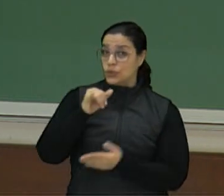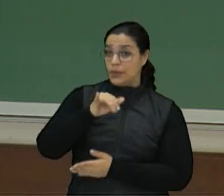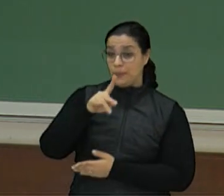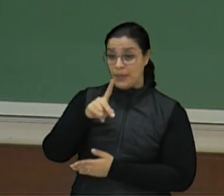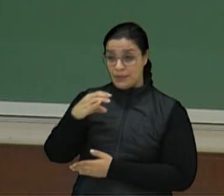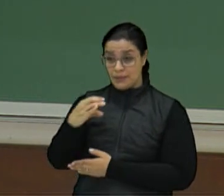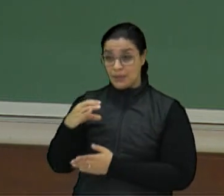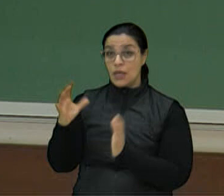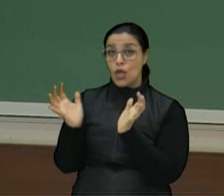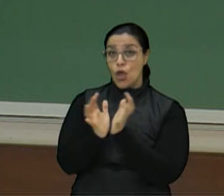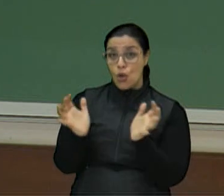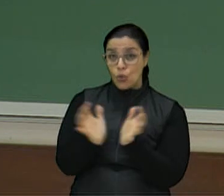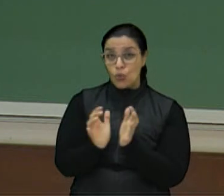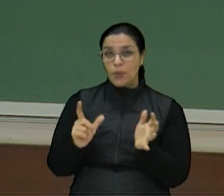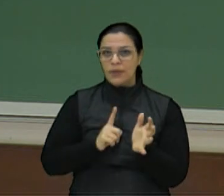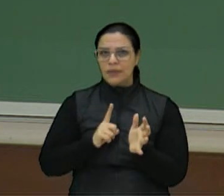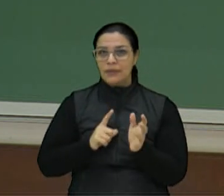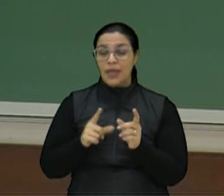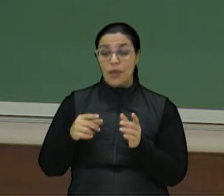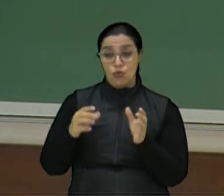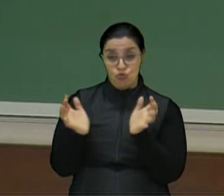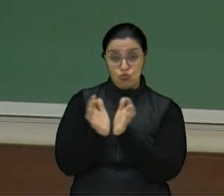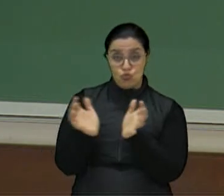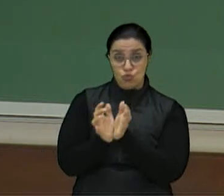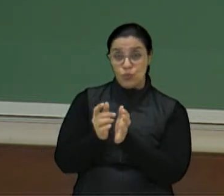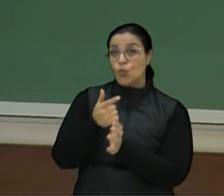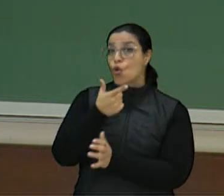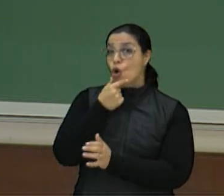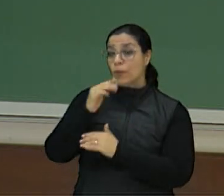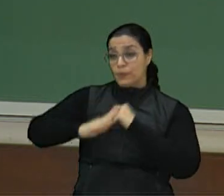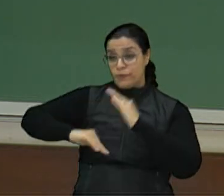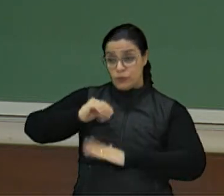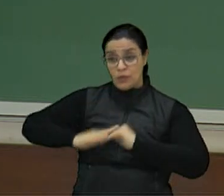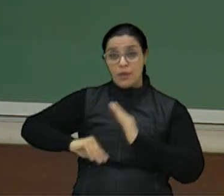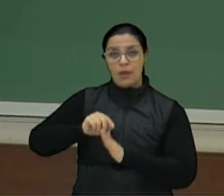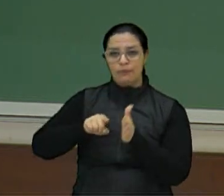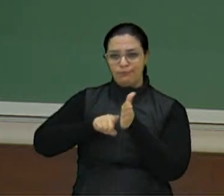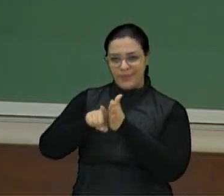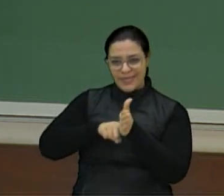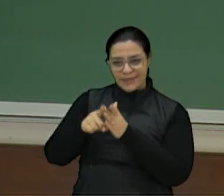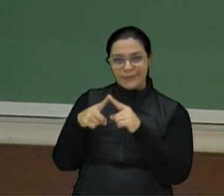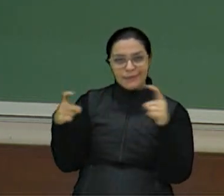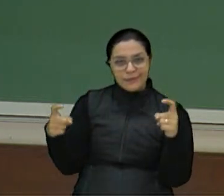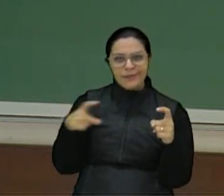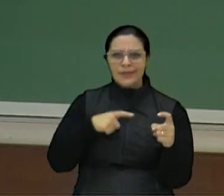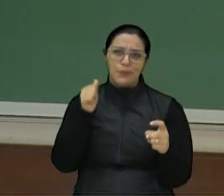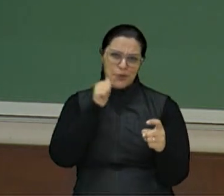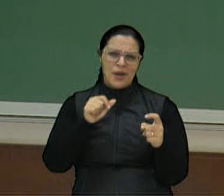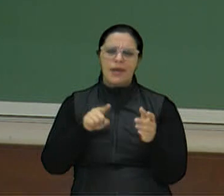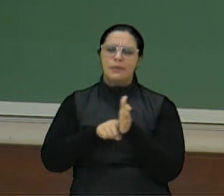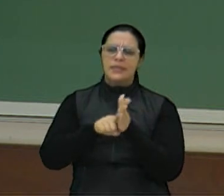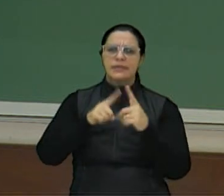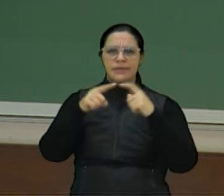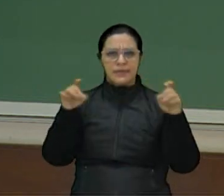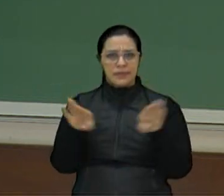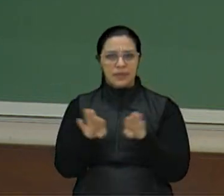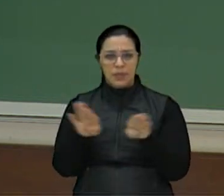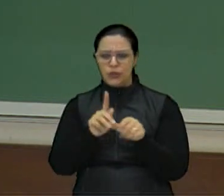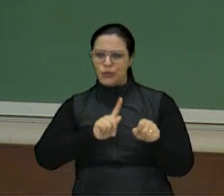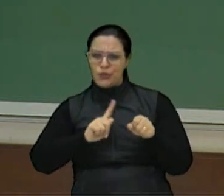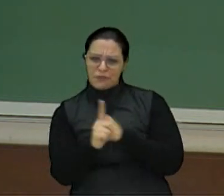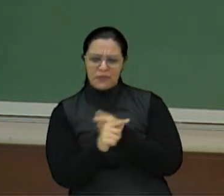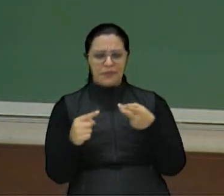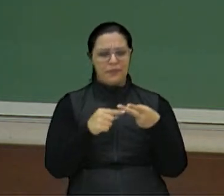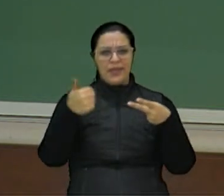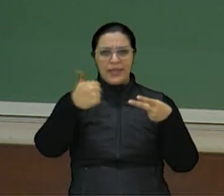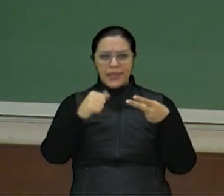é um conjunto de cientistas, é um grupo de cientistas de todas as áreas, da geografia, da